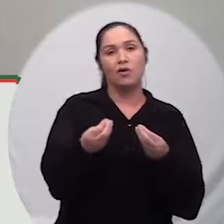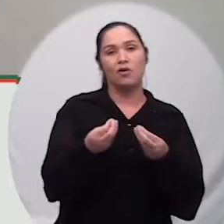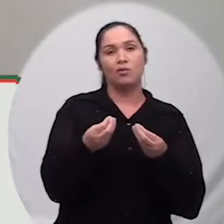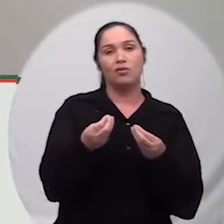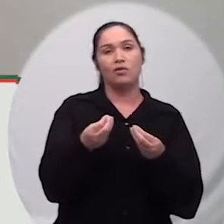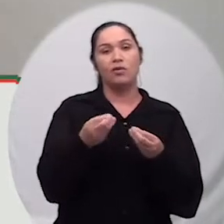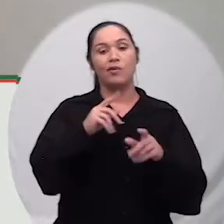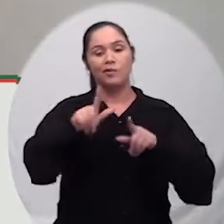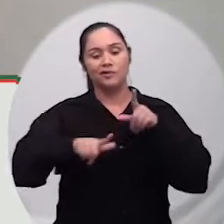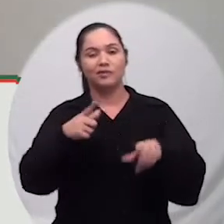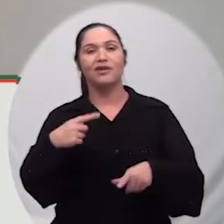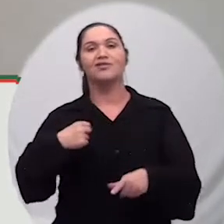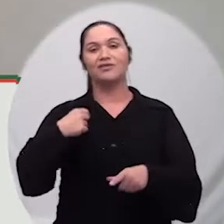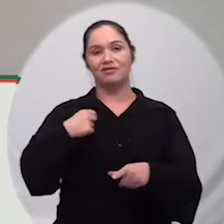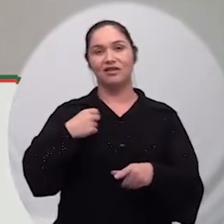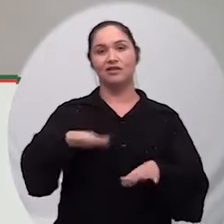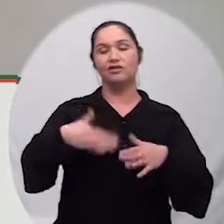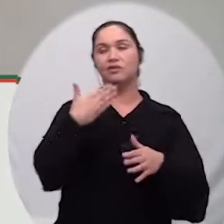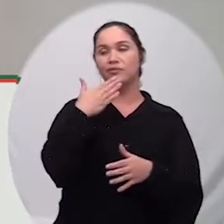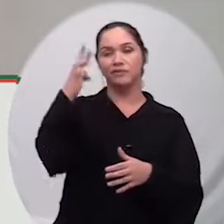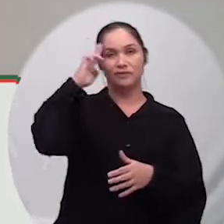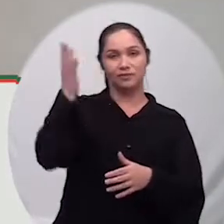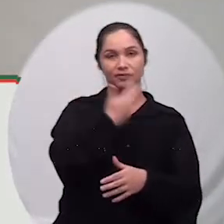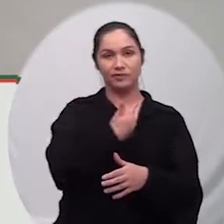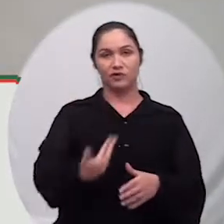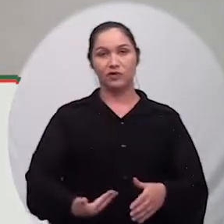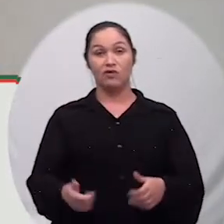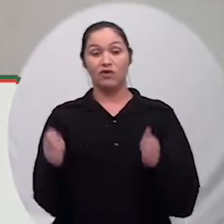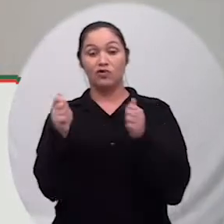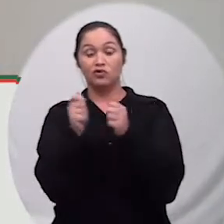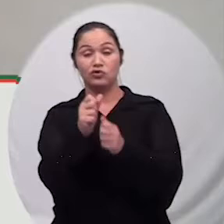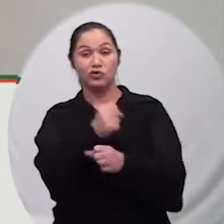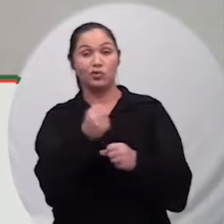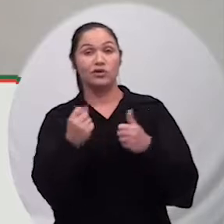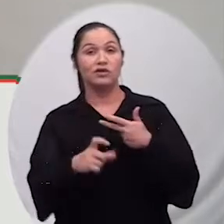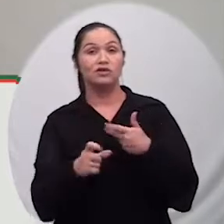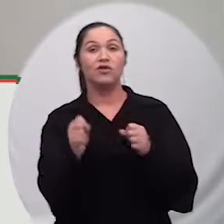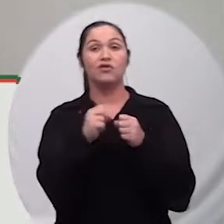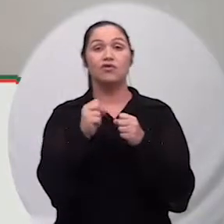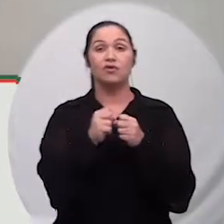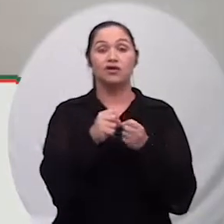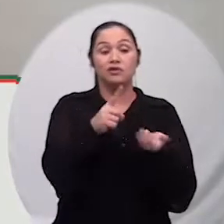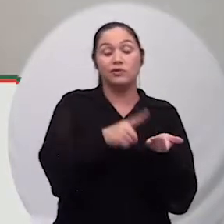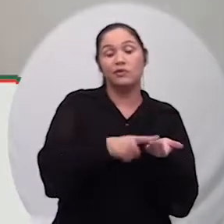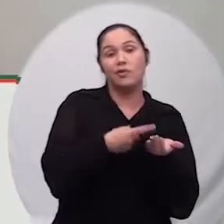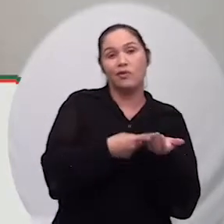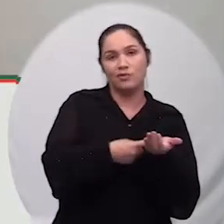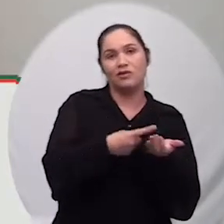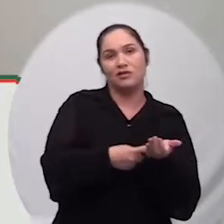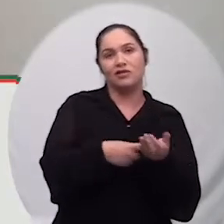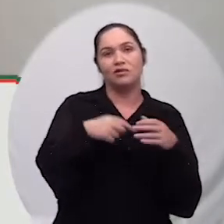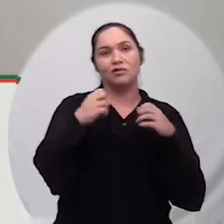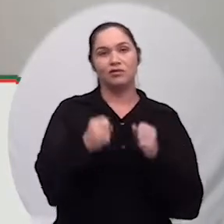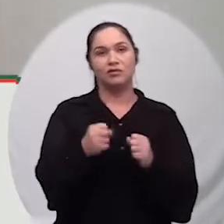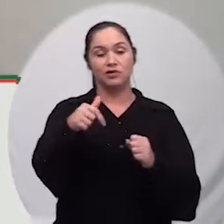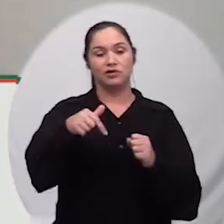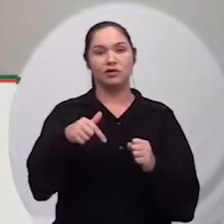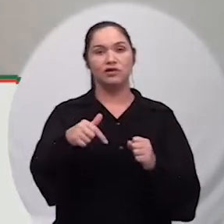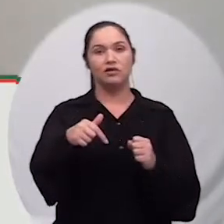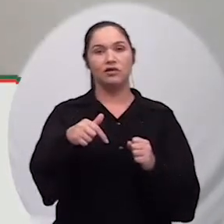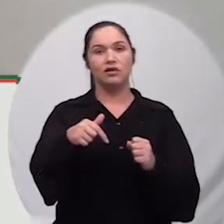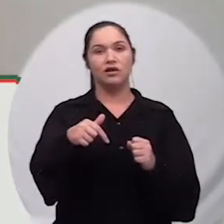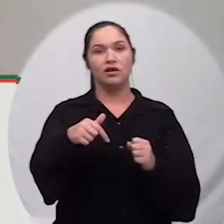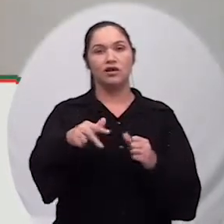quem sabe, construa, formate um acordo que permita a gente tomar também alguma atitude aqui em plenário. Então,